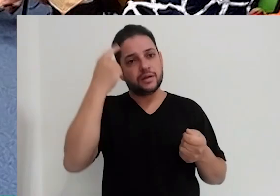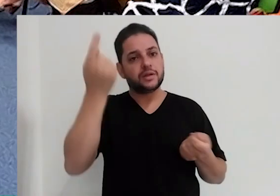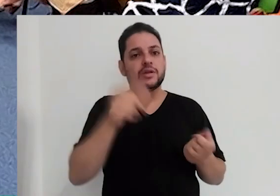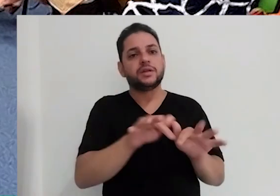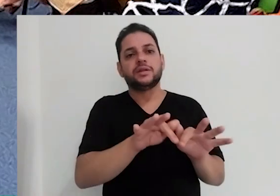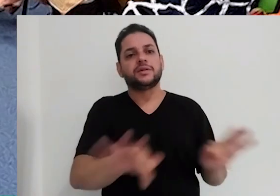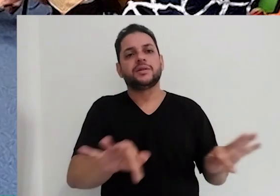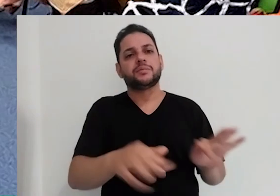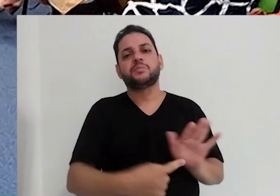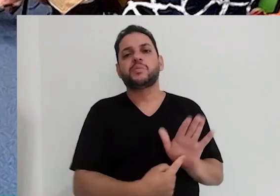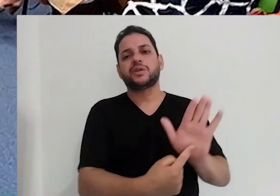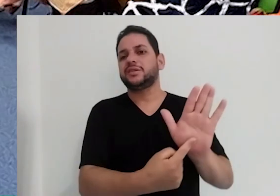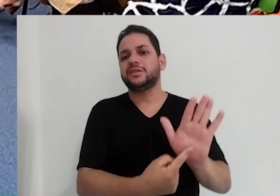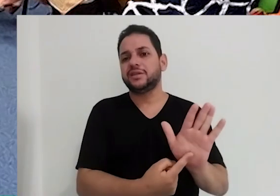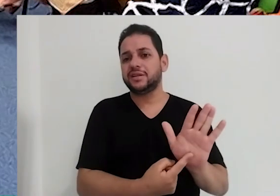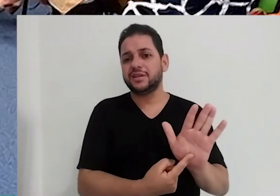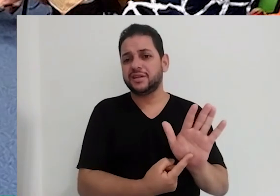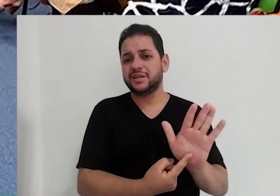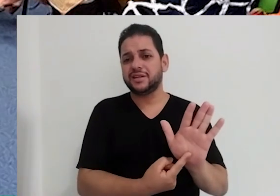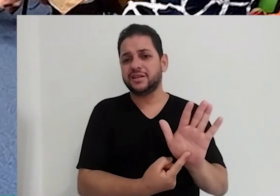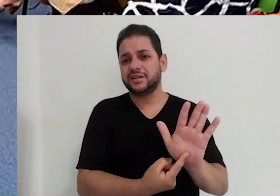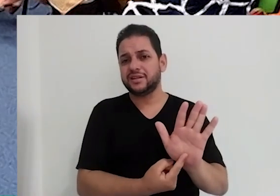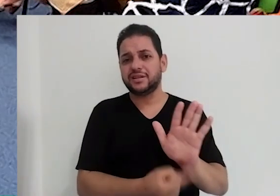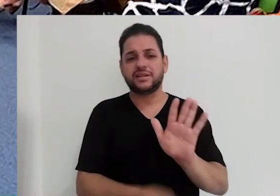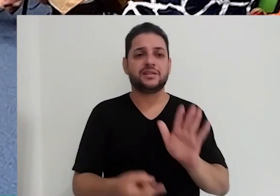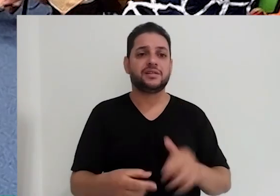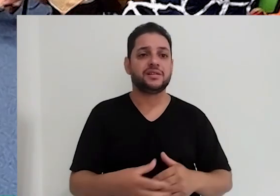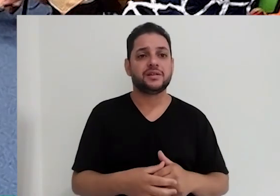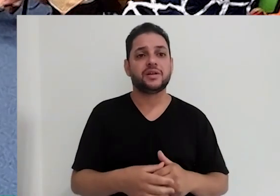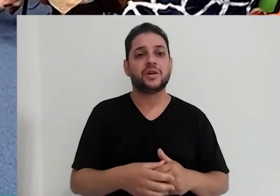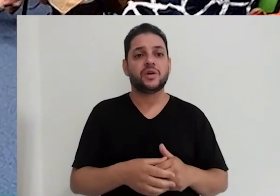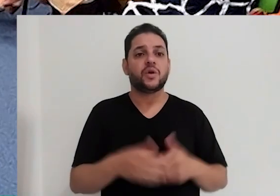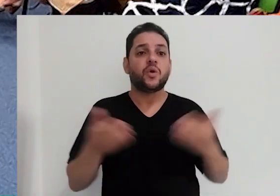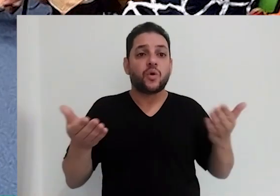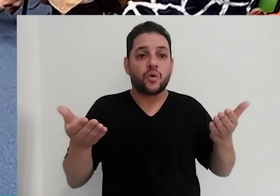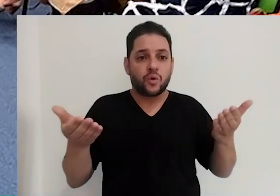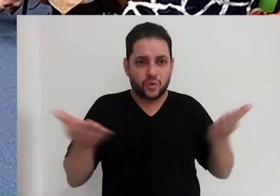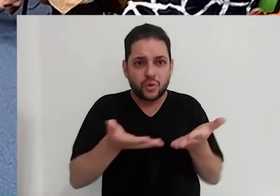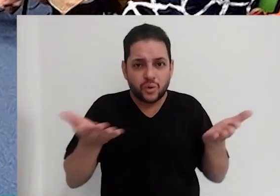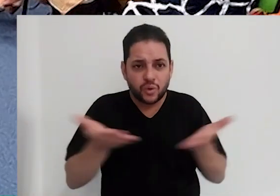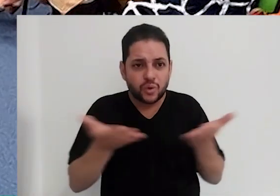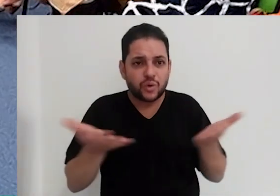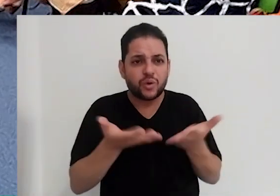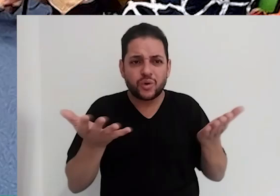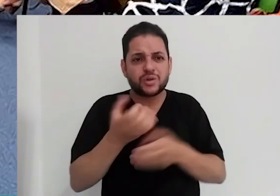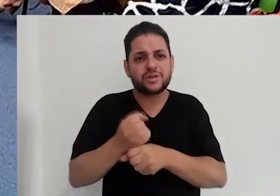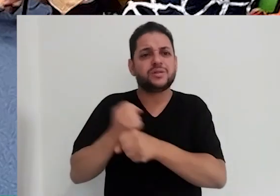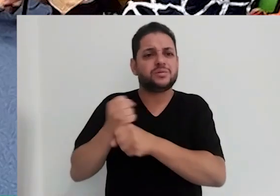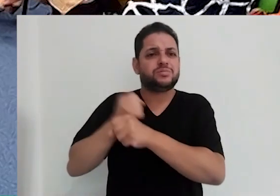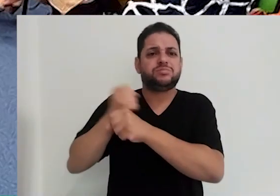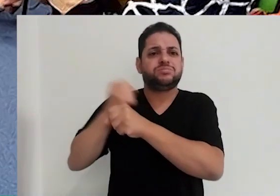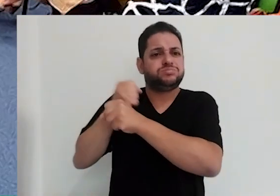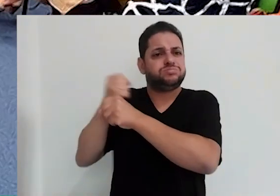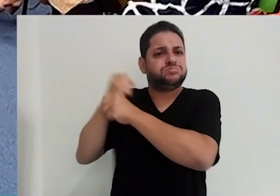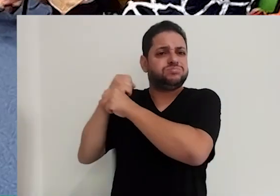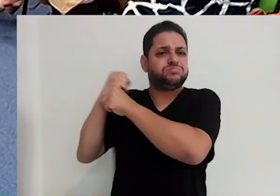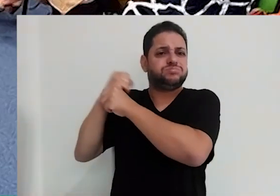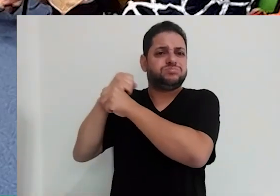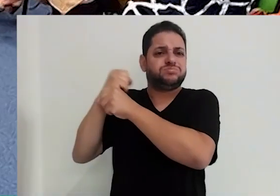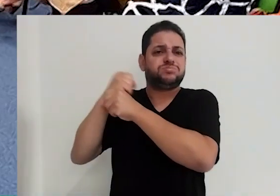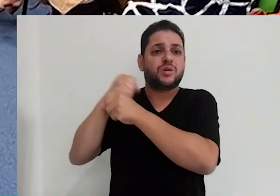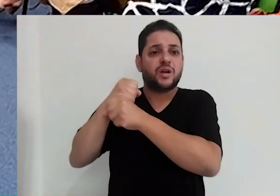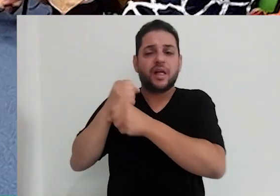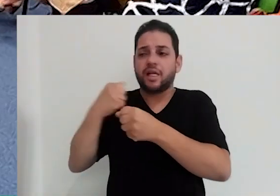coisa porque no clima eh que a gente tá hoje em dia e que a gente tá há muitas décadas tá isso não é culpa de anos recent